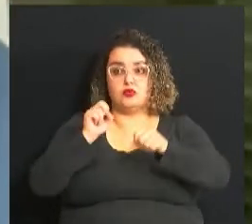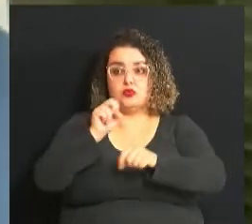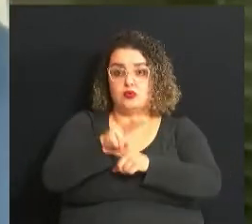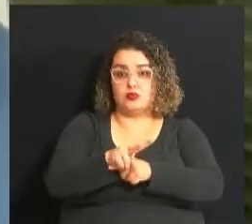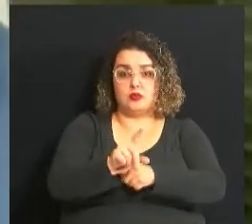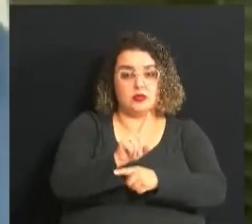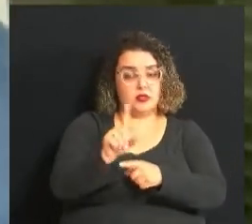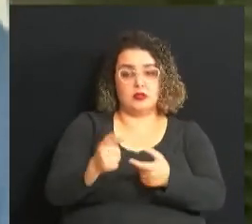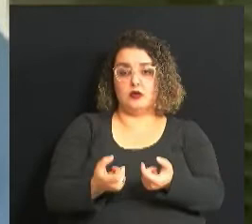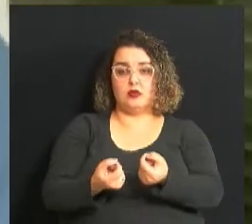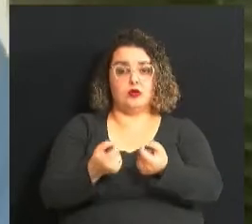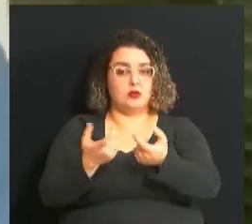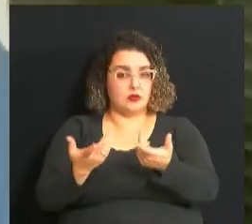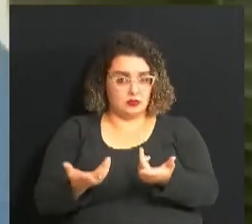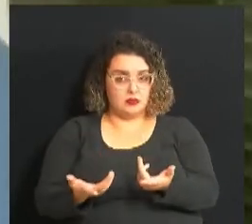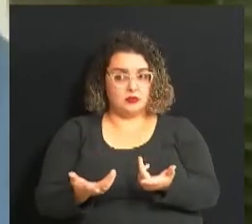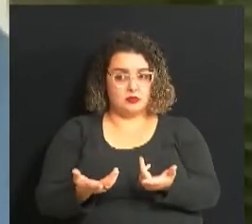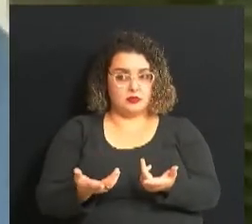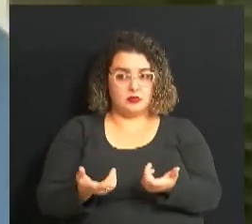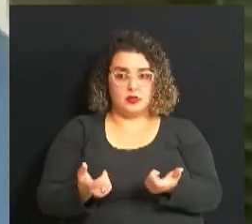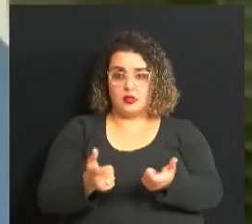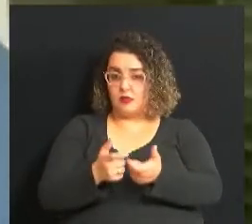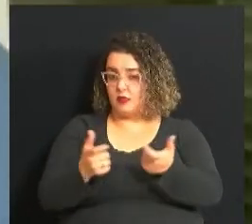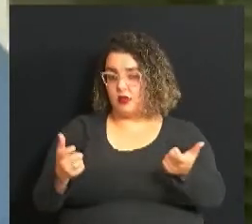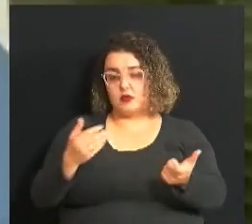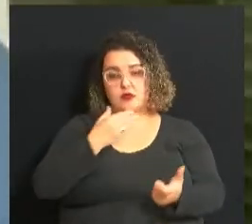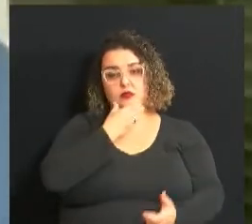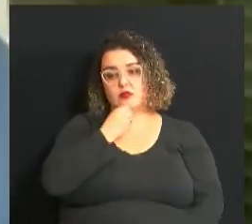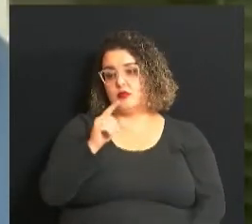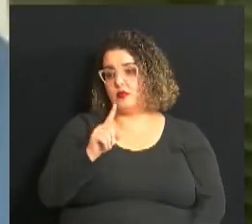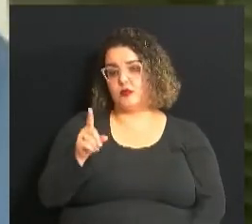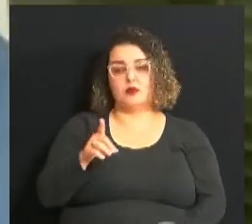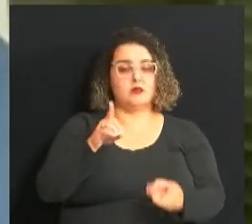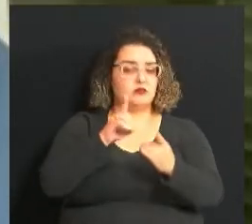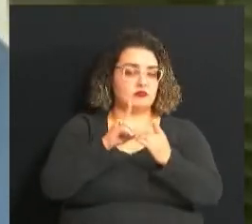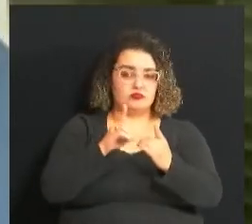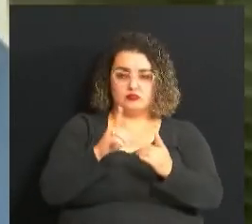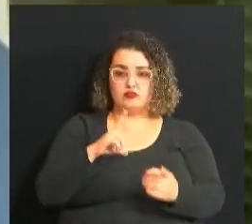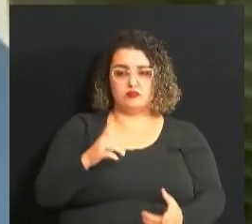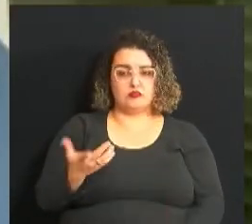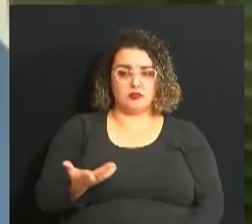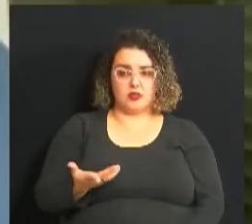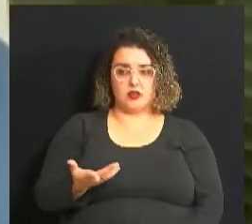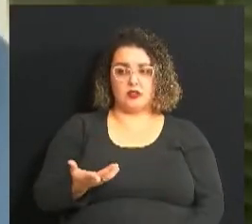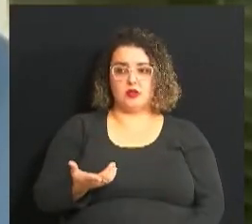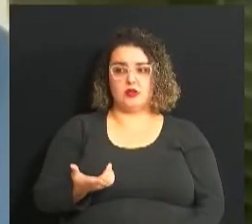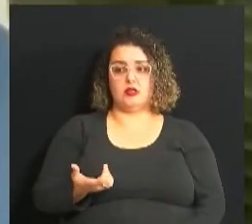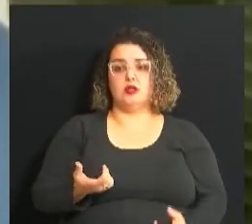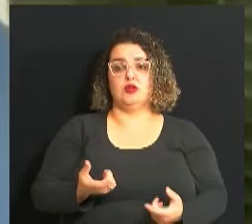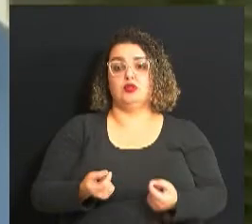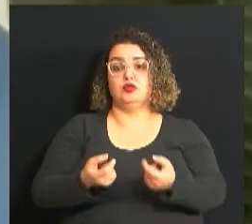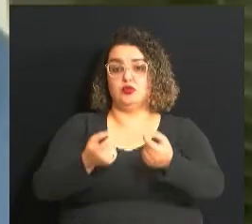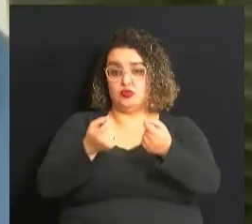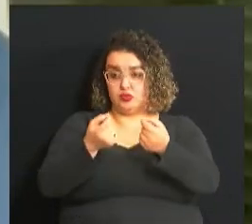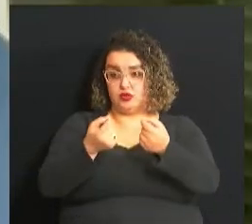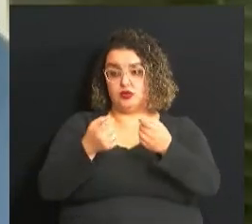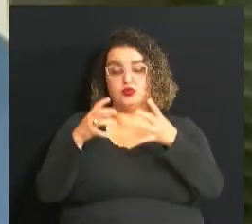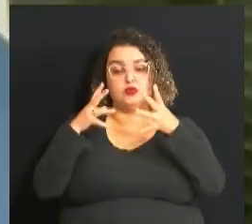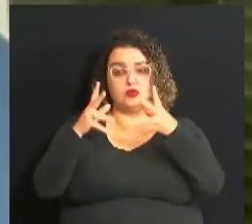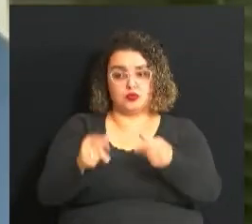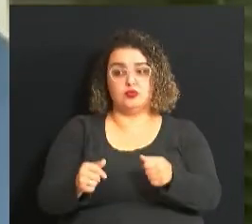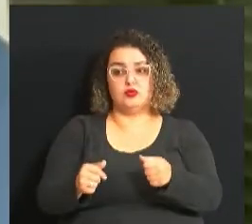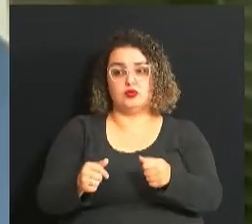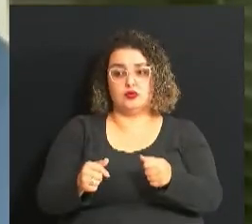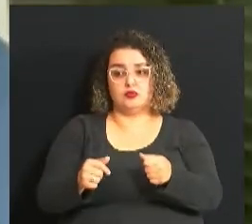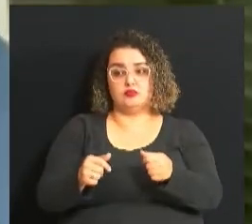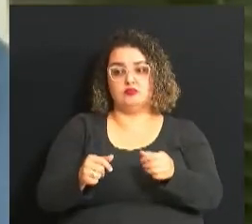cânceres. E muitos dos homens não procuraram atendimento. Então, a incidência de câncer, de maneira geral, ela caiu em torno